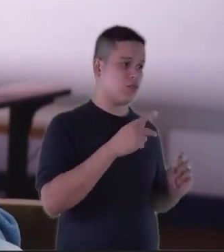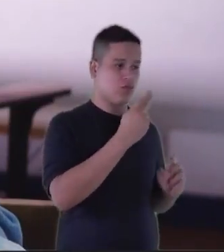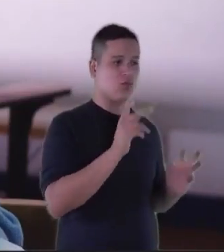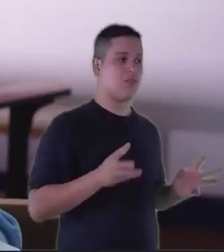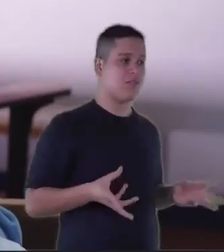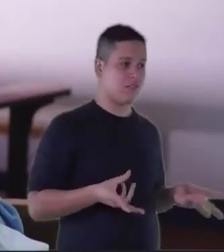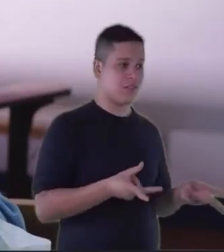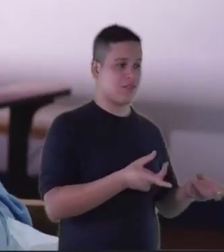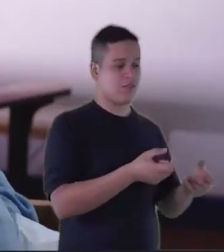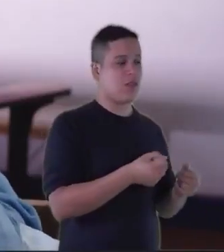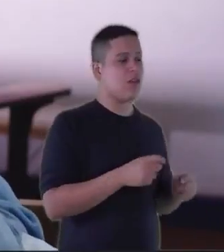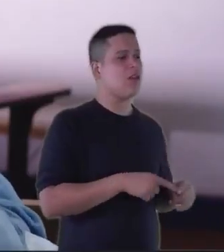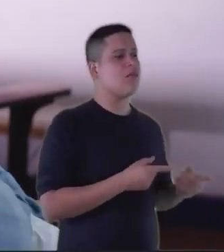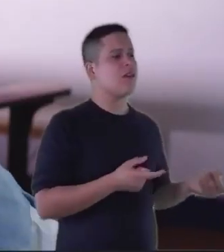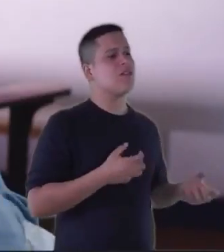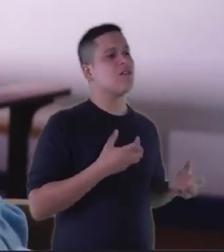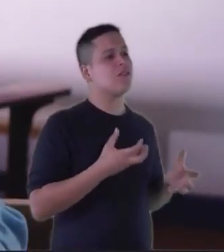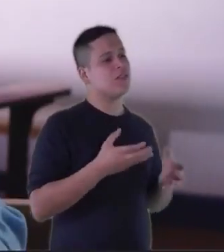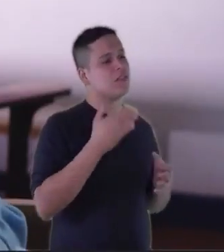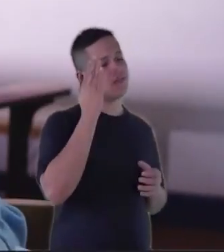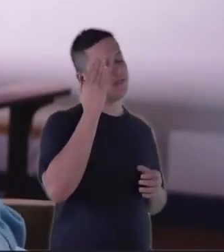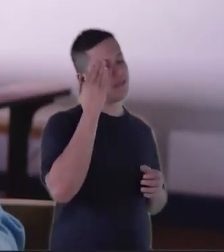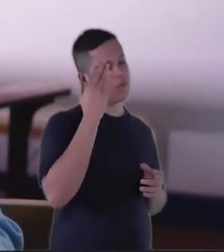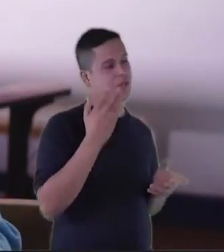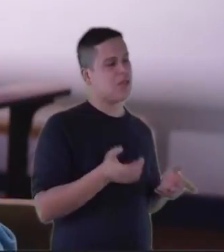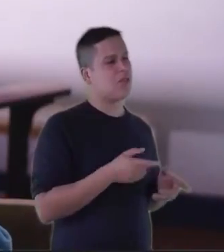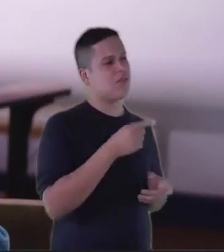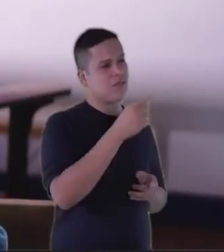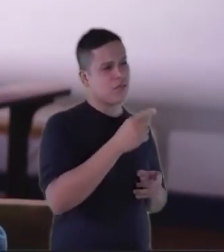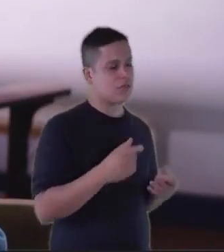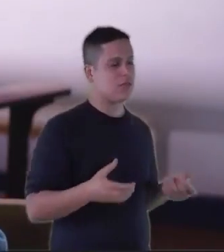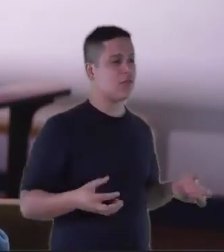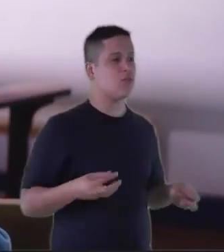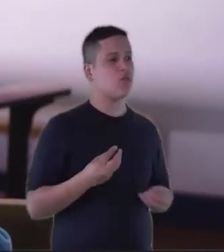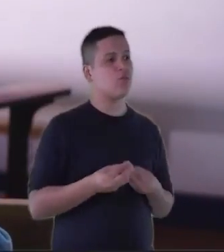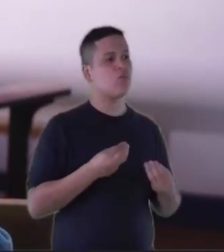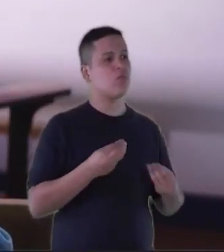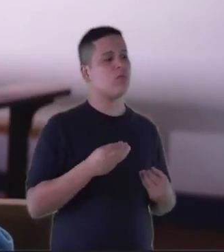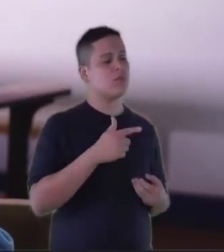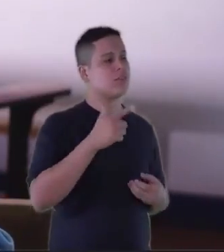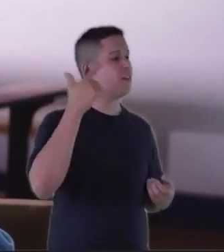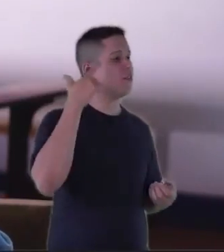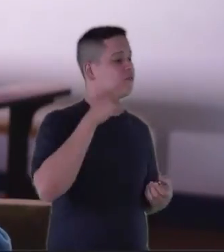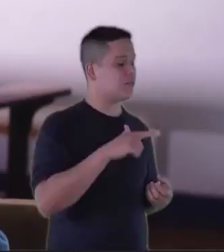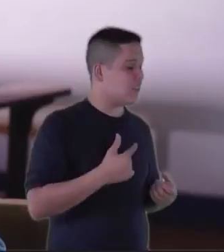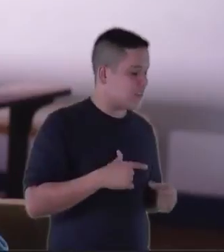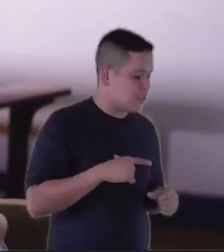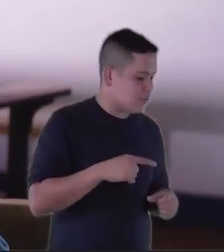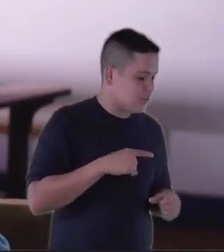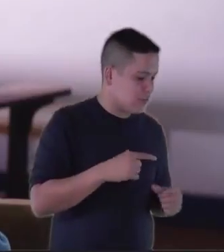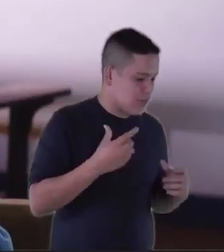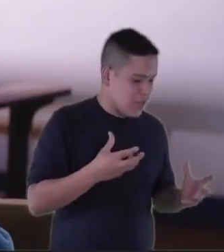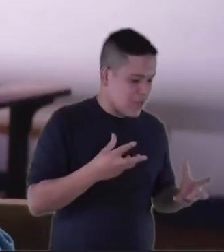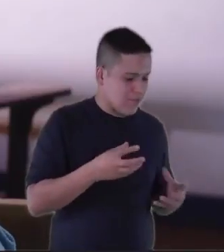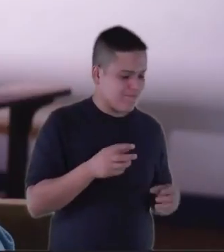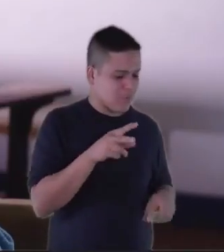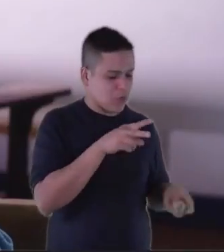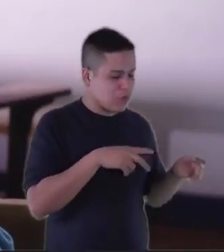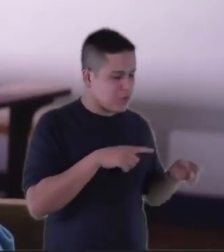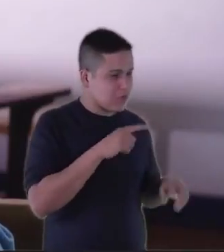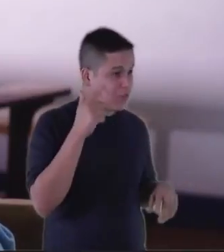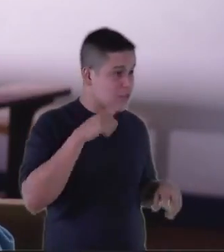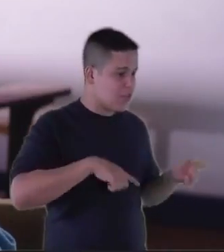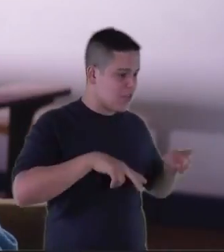interessa saber como é que funciona em você essa capacidade de analisar,